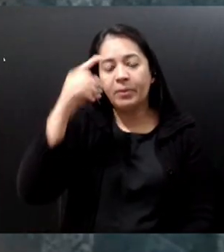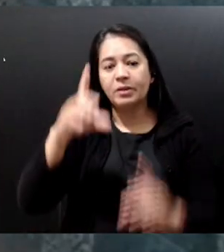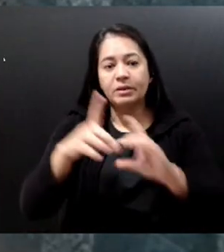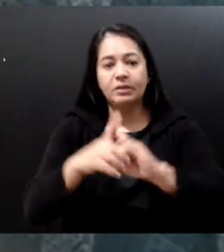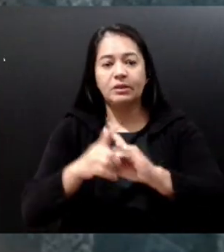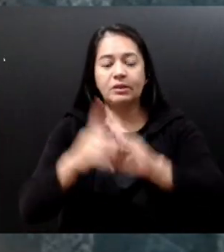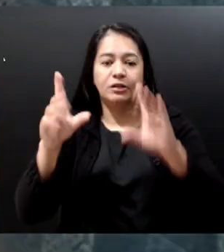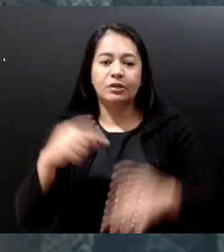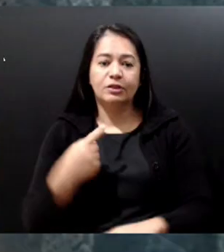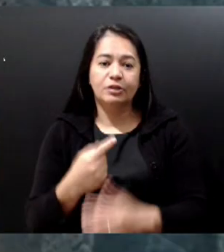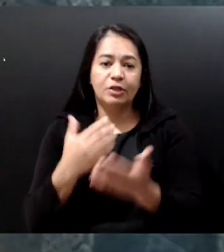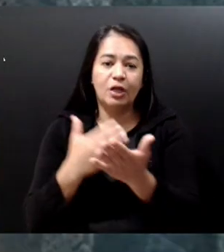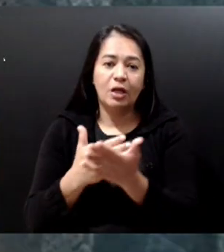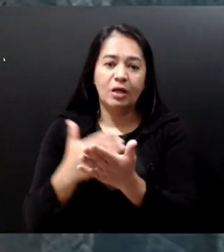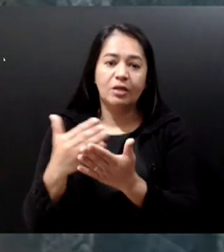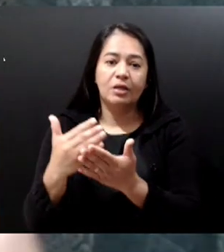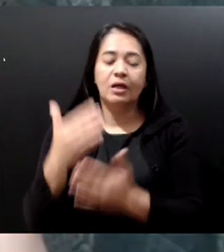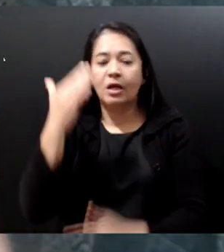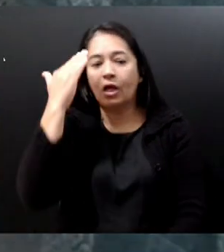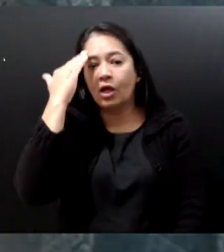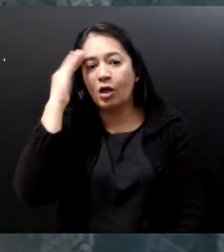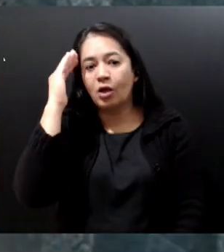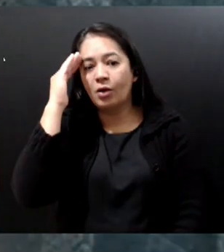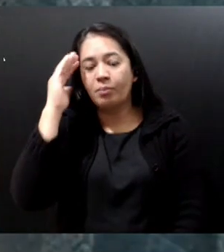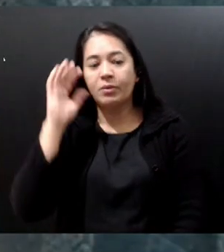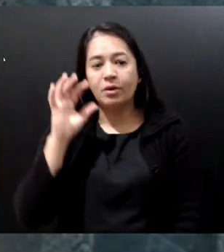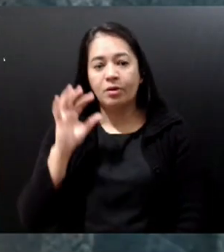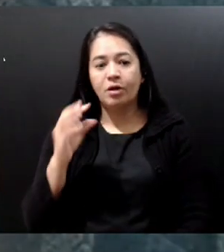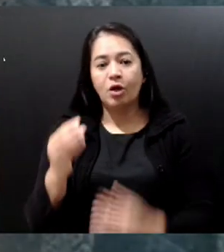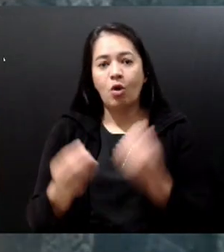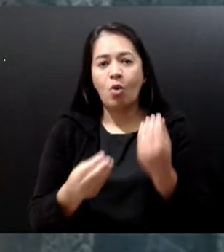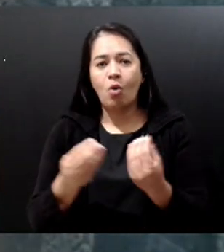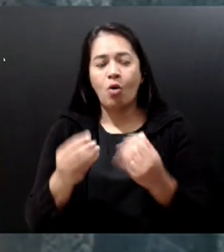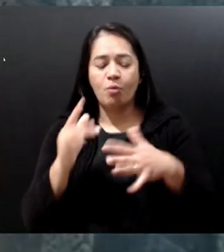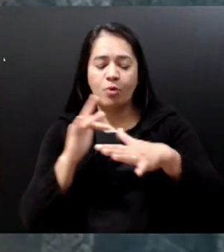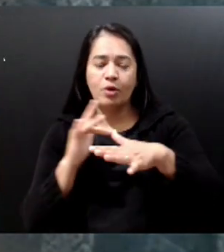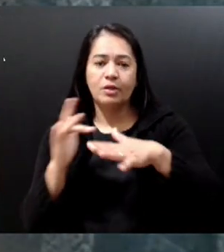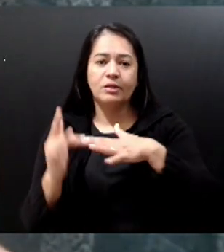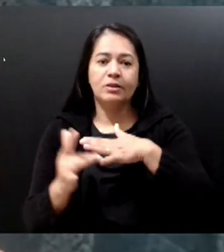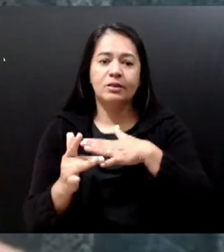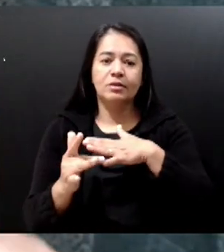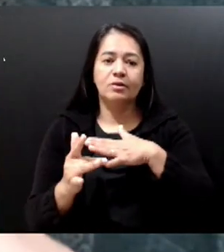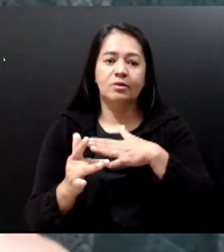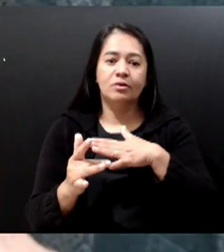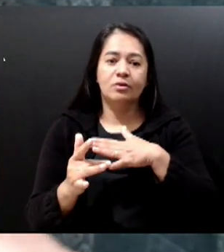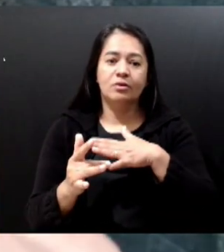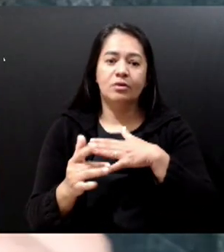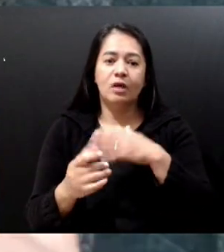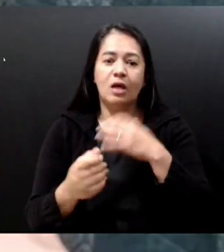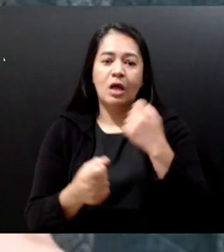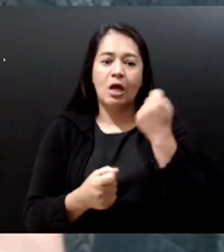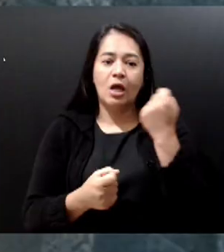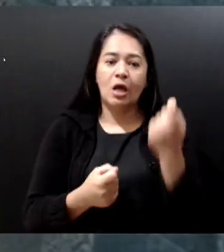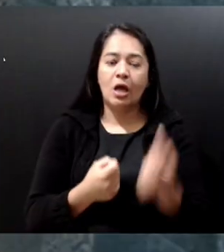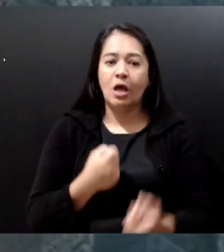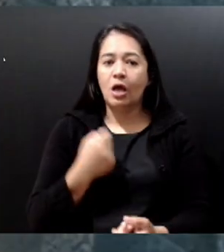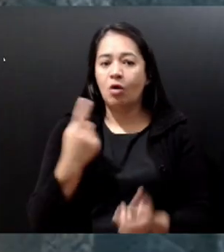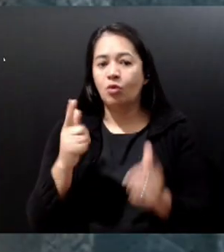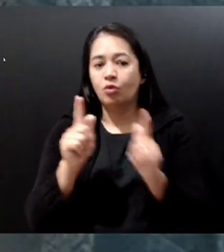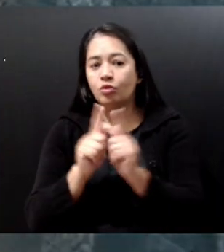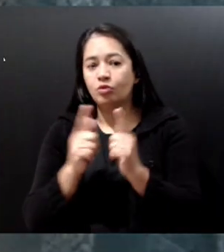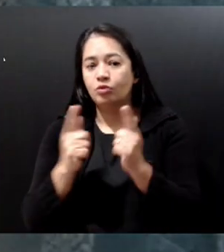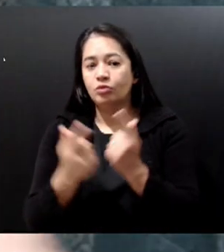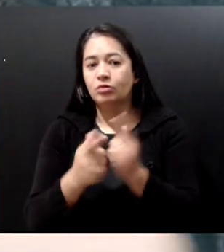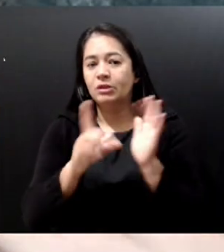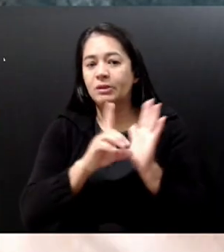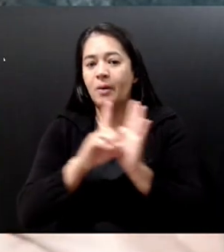isso. Com as redes sociais, esses grupos de extrema-direita perceberam que, para